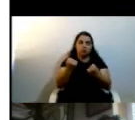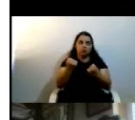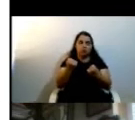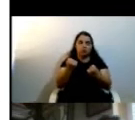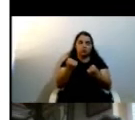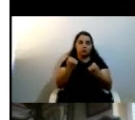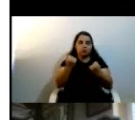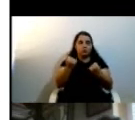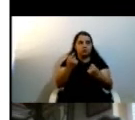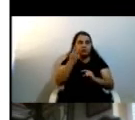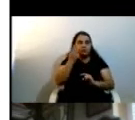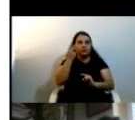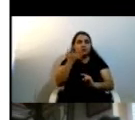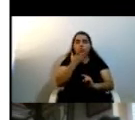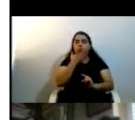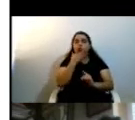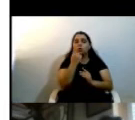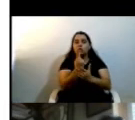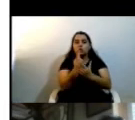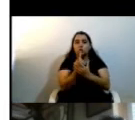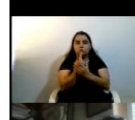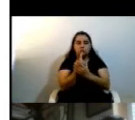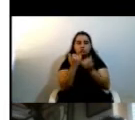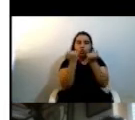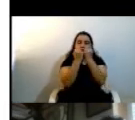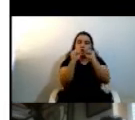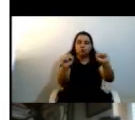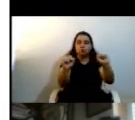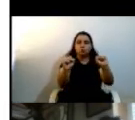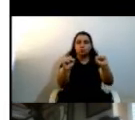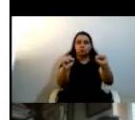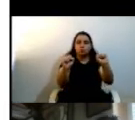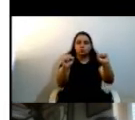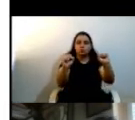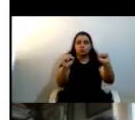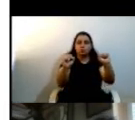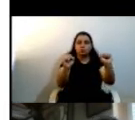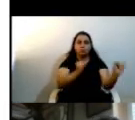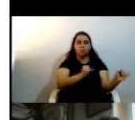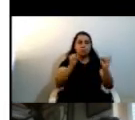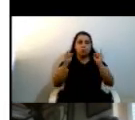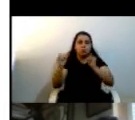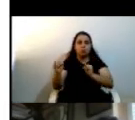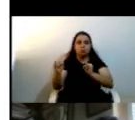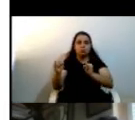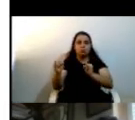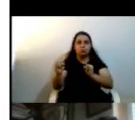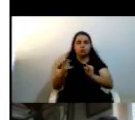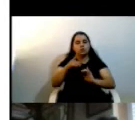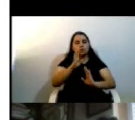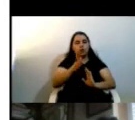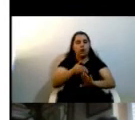Não conseguem ir viver sozinhas e autonomamente. Por outro lado, como também já aqui se percebeu na discussão que